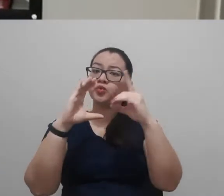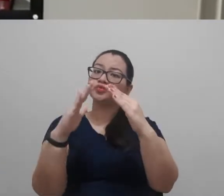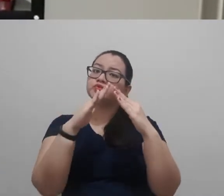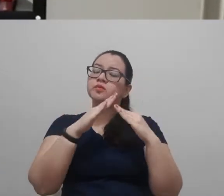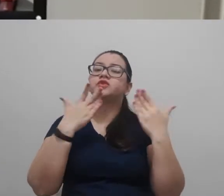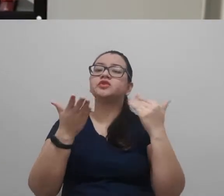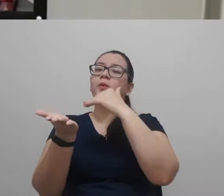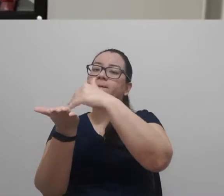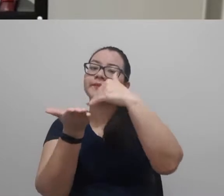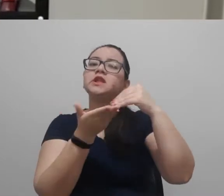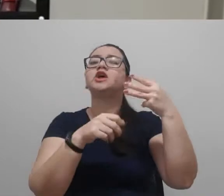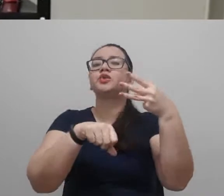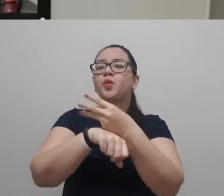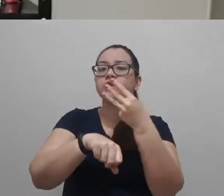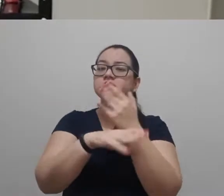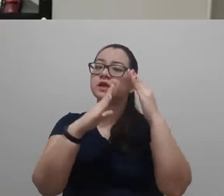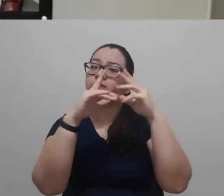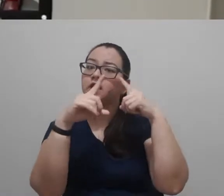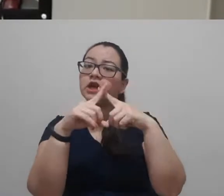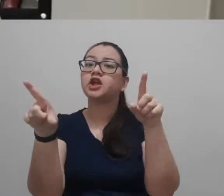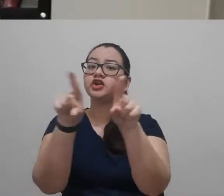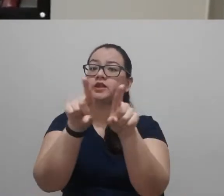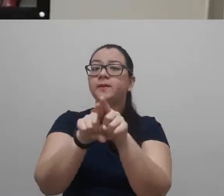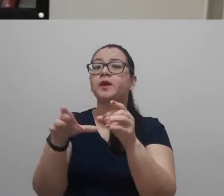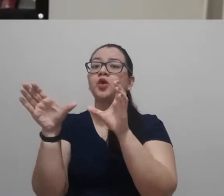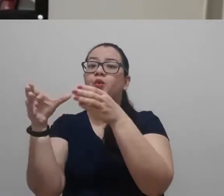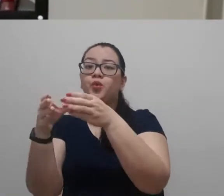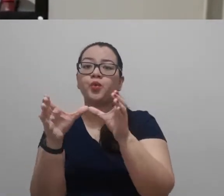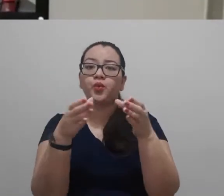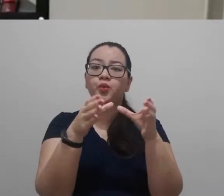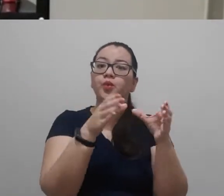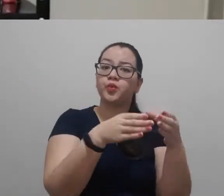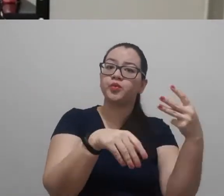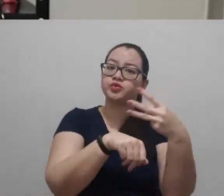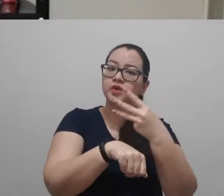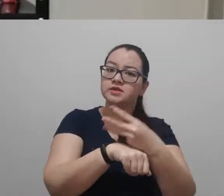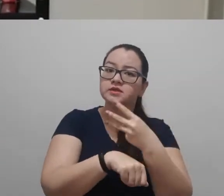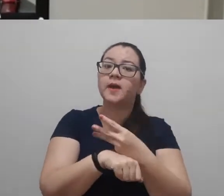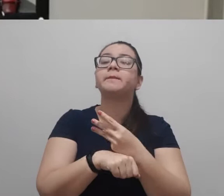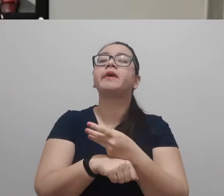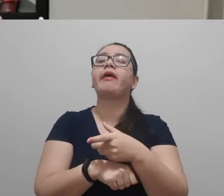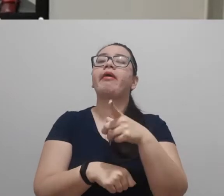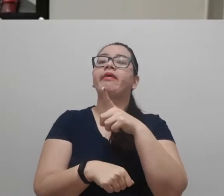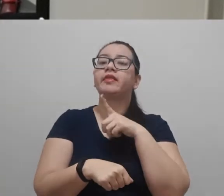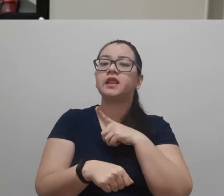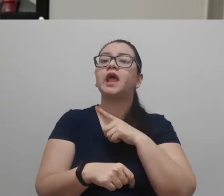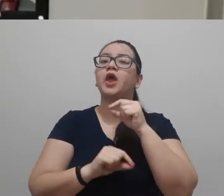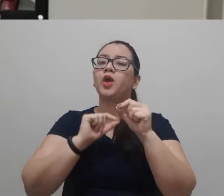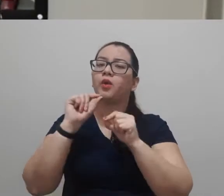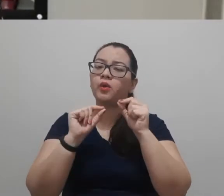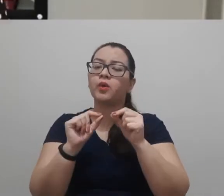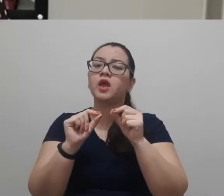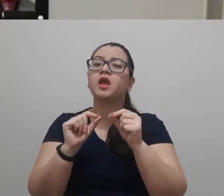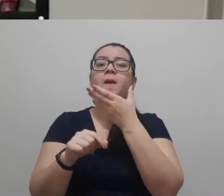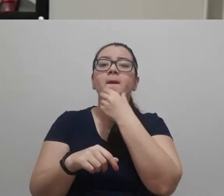estamos enviando um arquivo por meio do WhatsApp da igreja e também está sendo colocado nos grupos, em que tem as atividades que devem